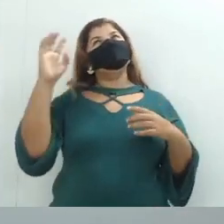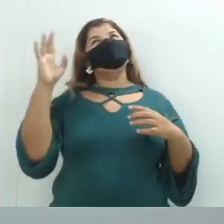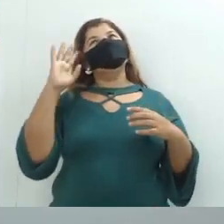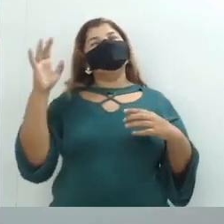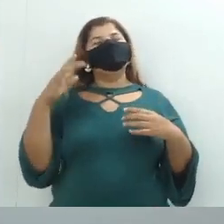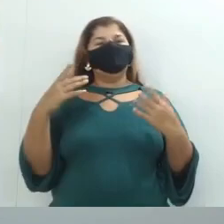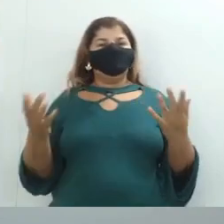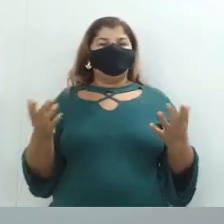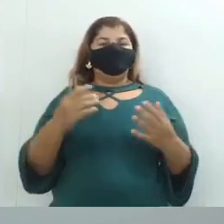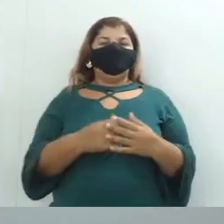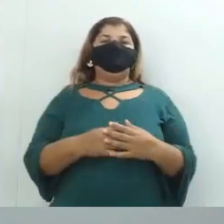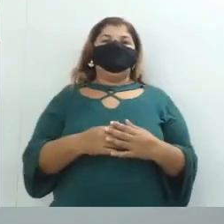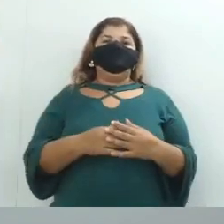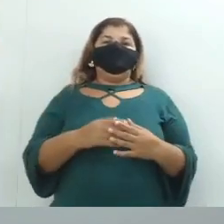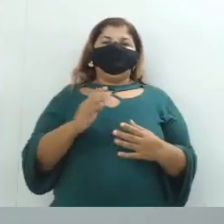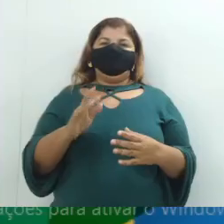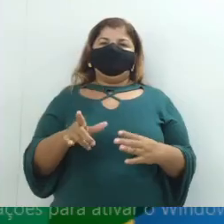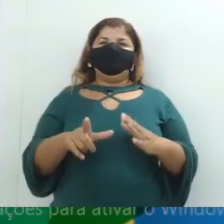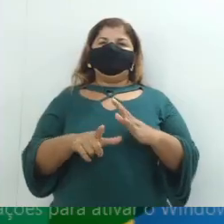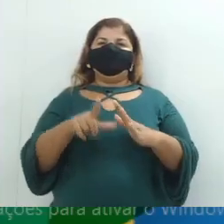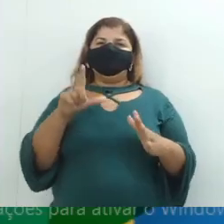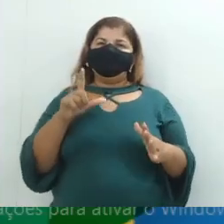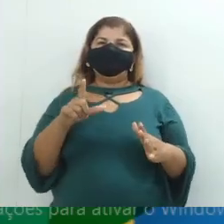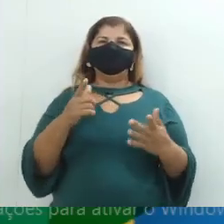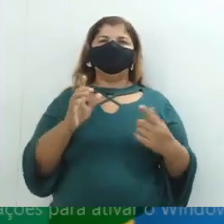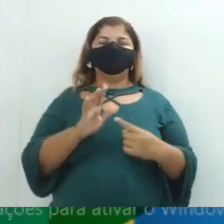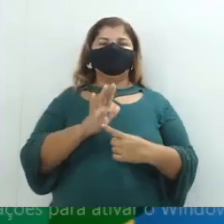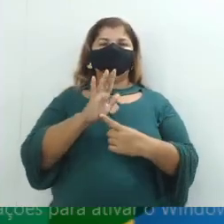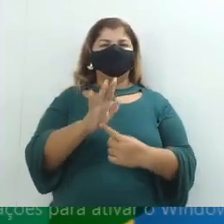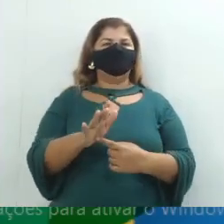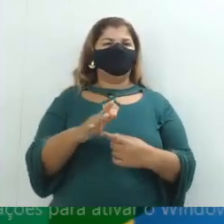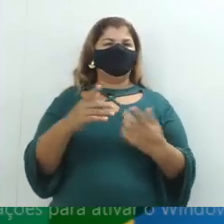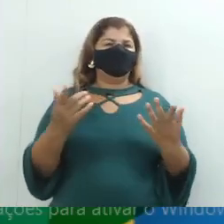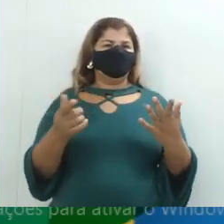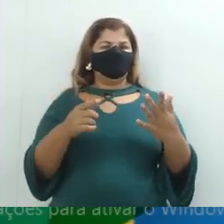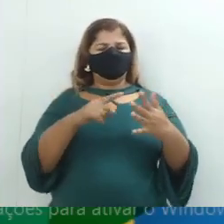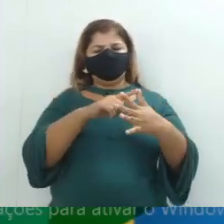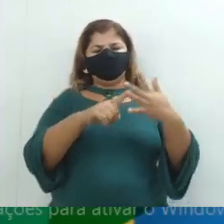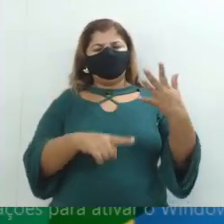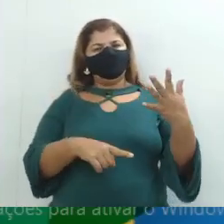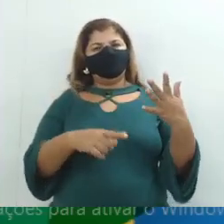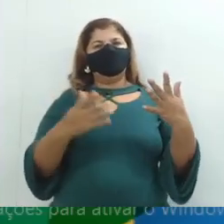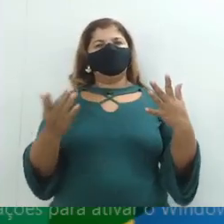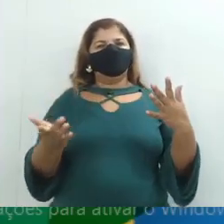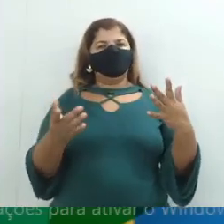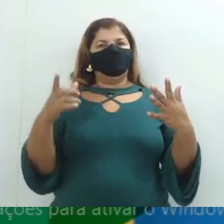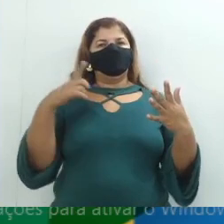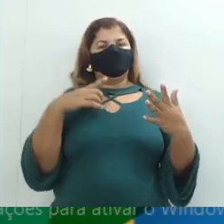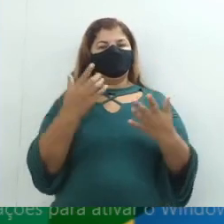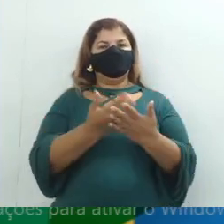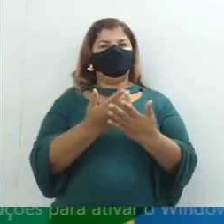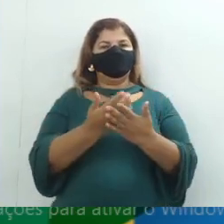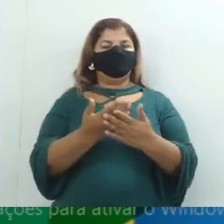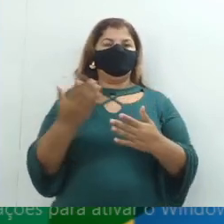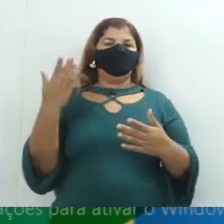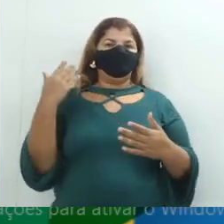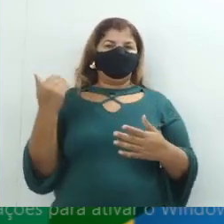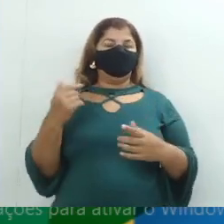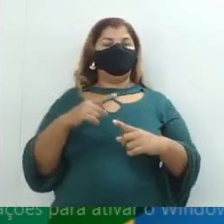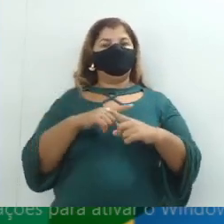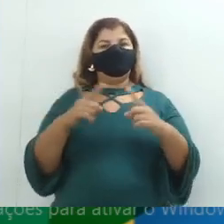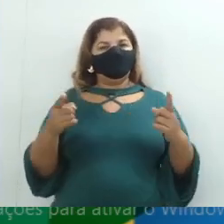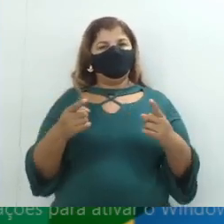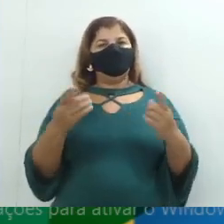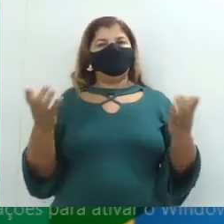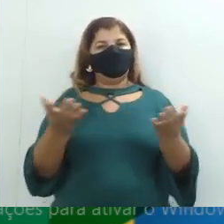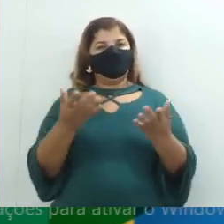Vamos lá, né? A gente já viu aqui algumas questões, eu acredito que essas 5 primeiras, né? A gente já viu na aula passada, mas aí deixa eu passar por